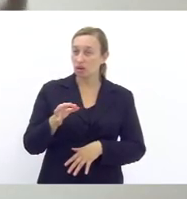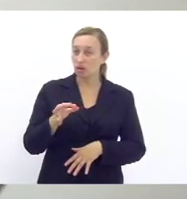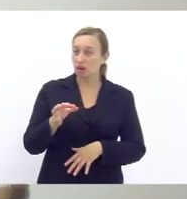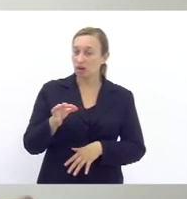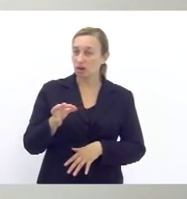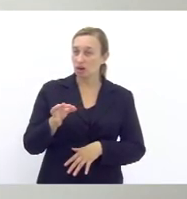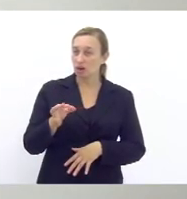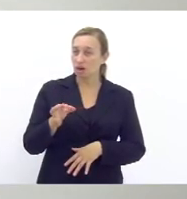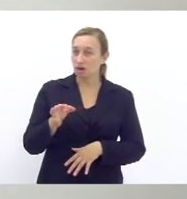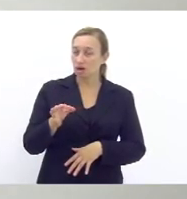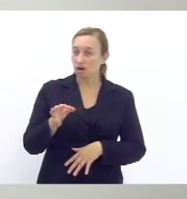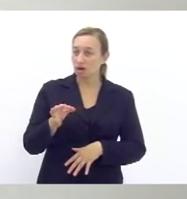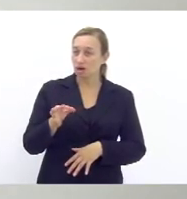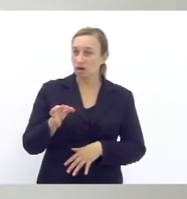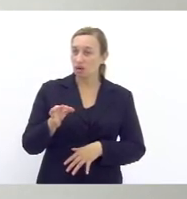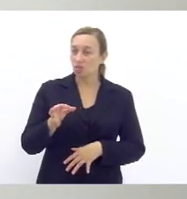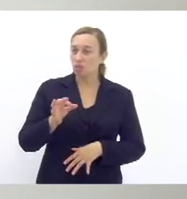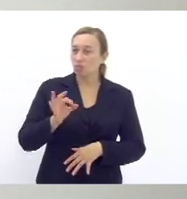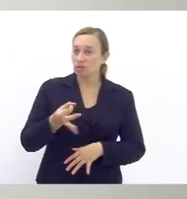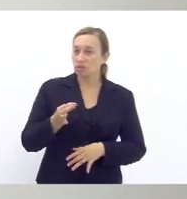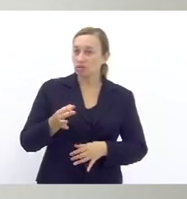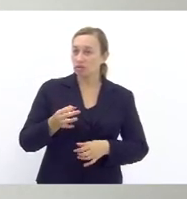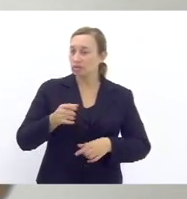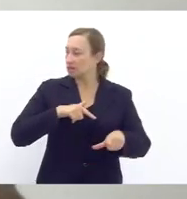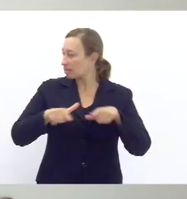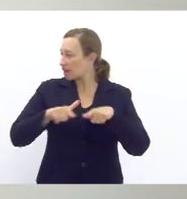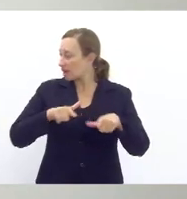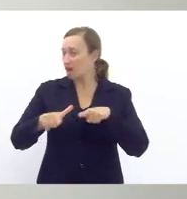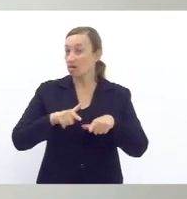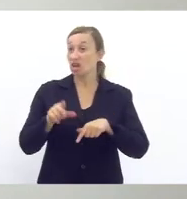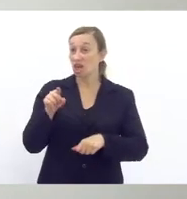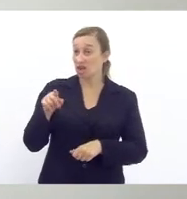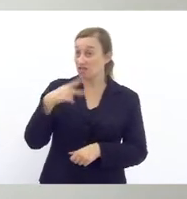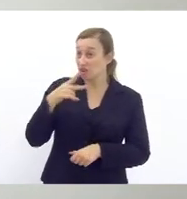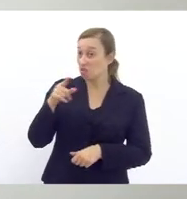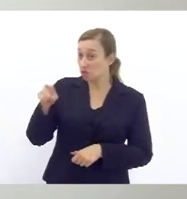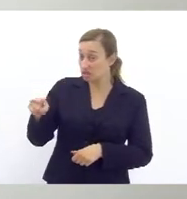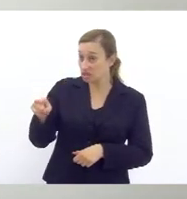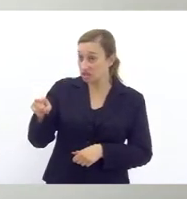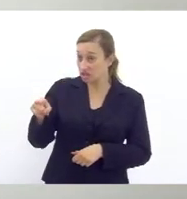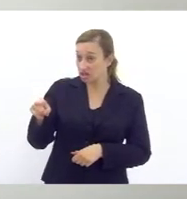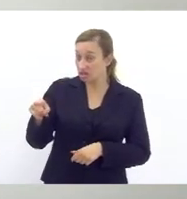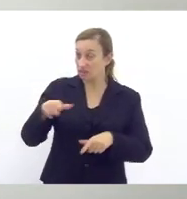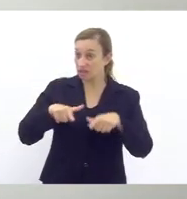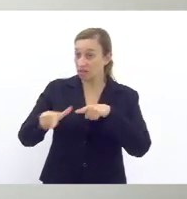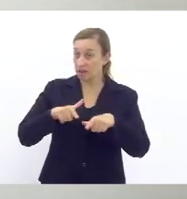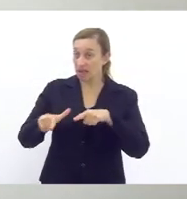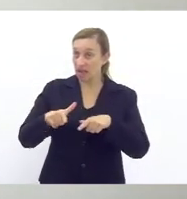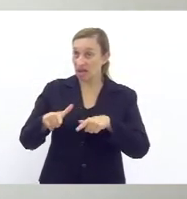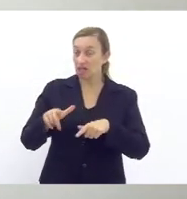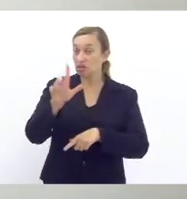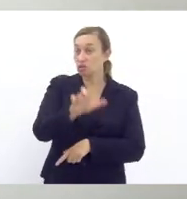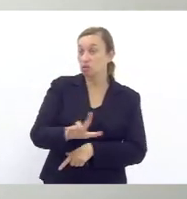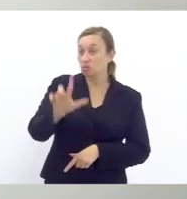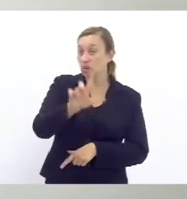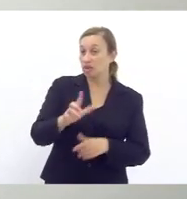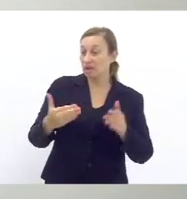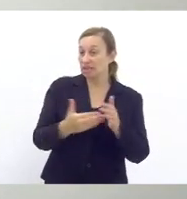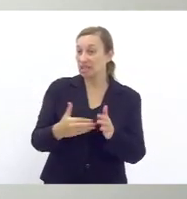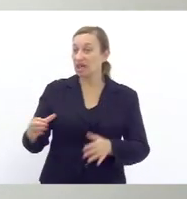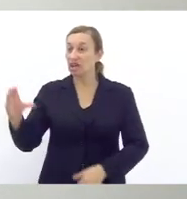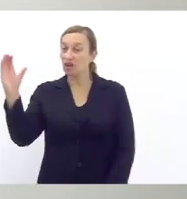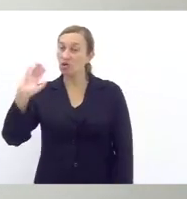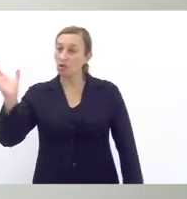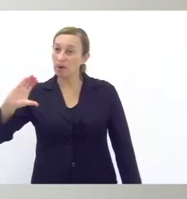acabou-se o jurídico Para trabalhar ele falou assim para mim você vai trabalhar do Leme a Copacabana do